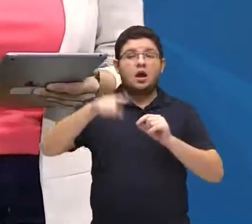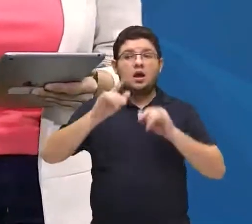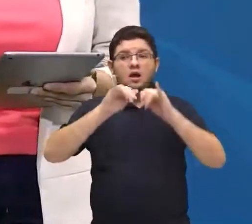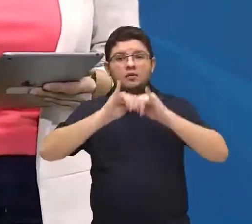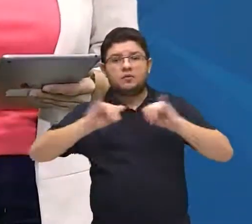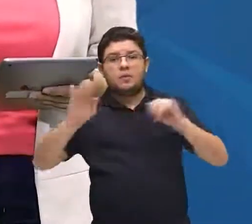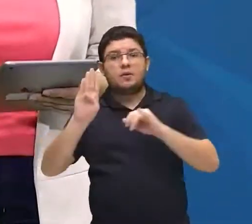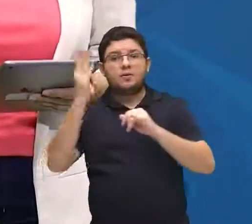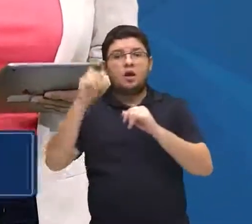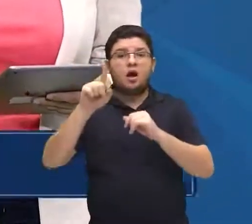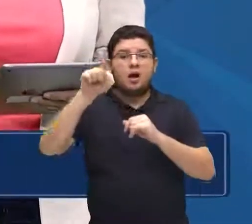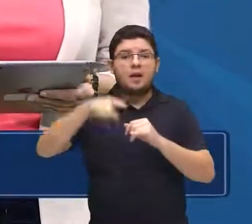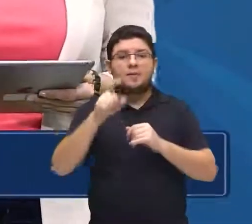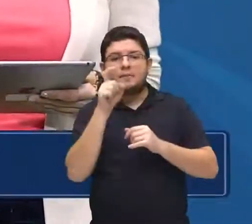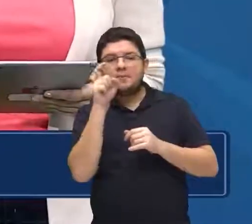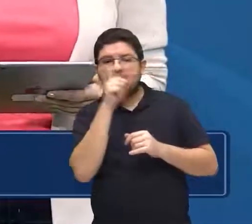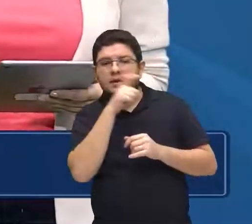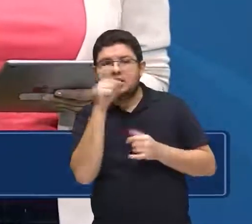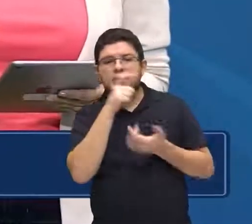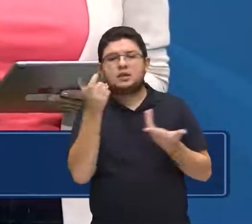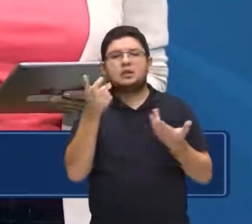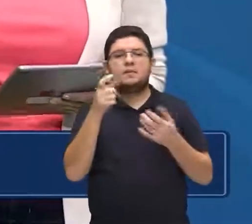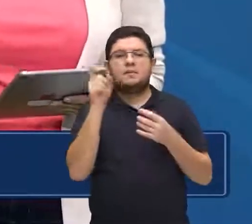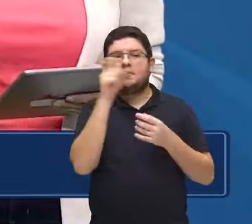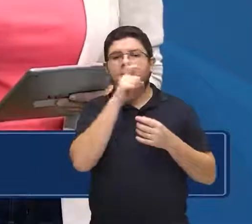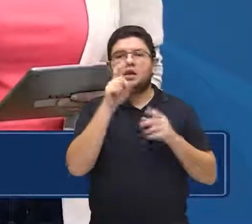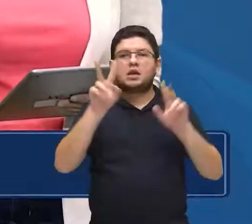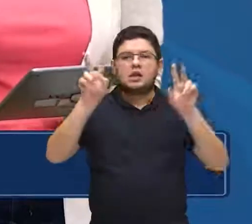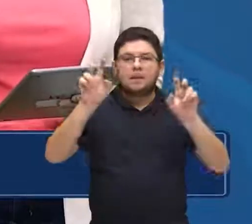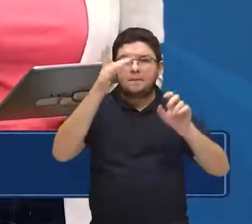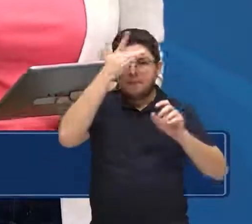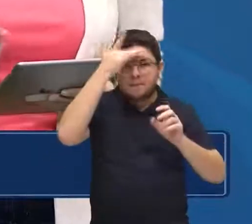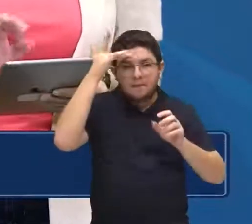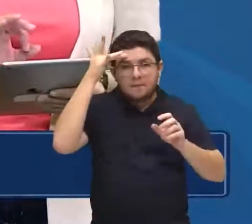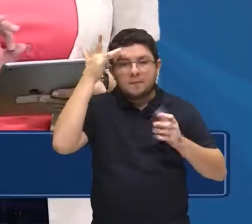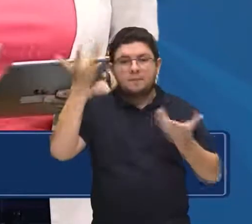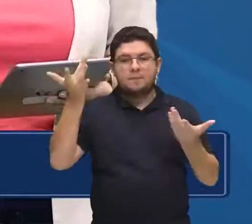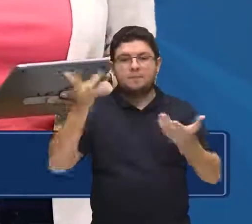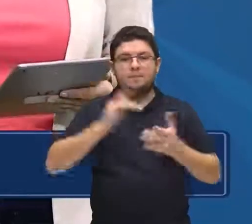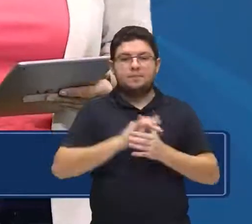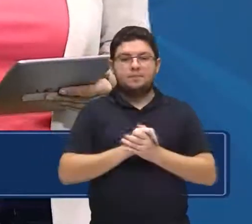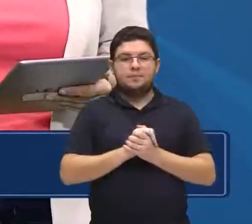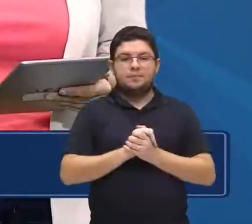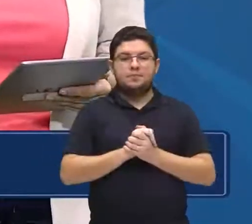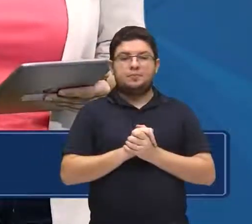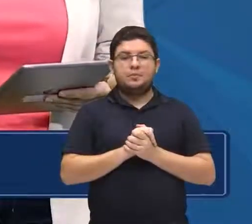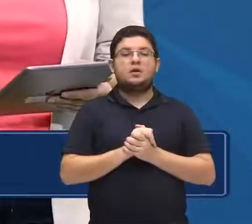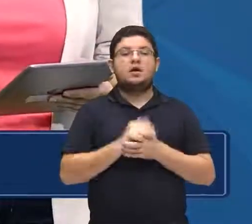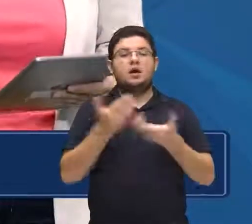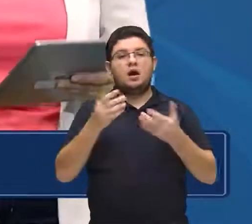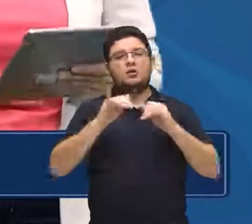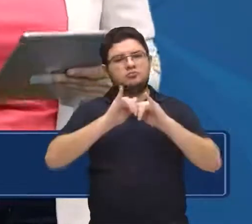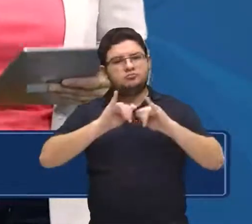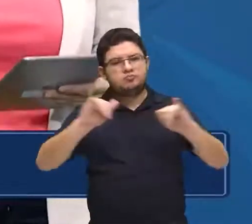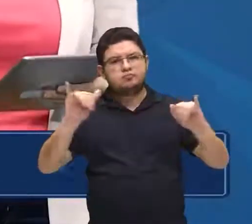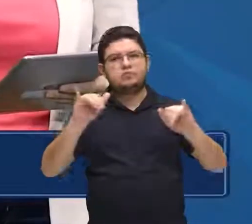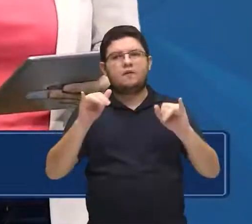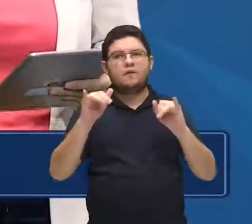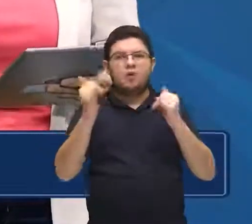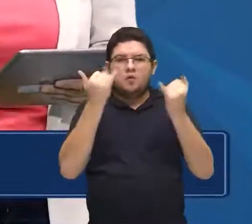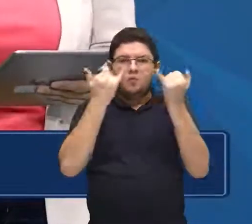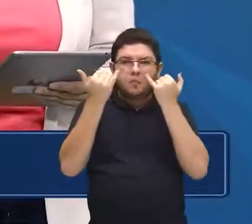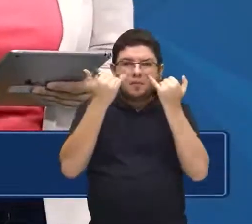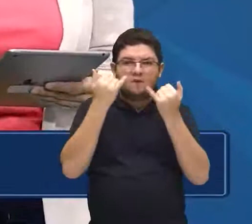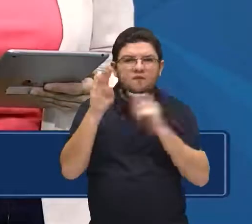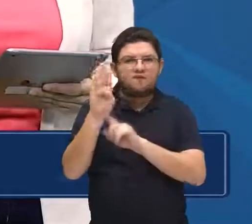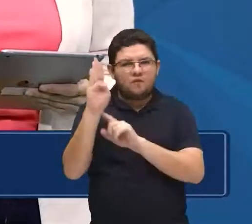falsas, mentiras sobre as pessoas. Olha só, Notícias falsas, a gente já pega ali um